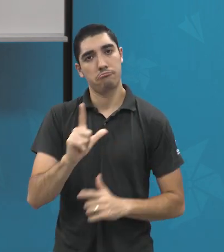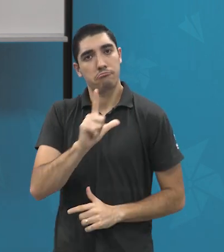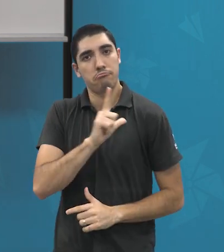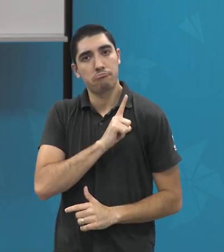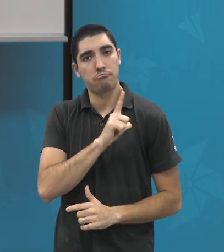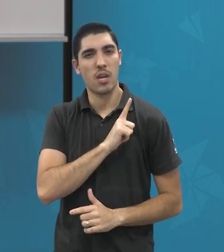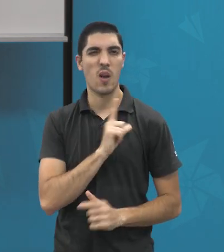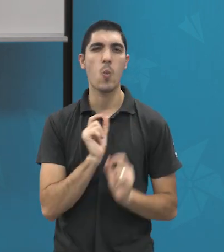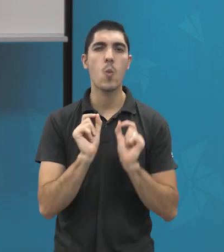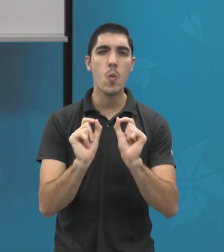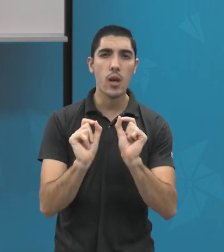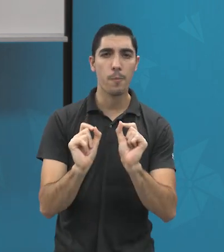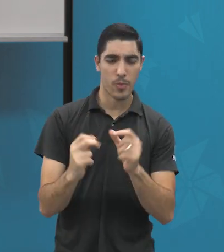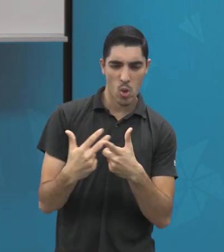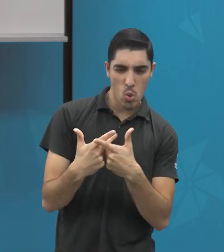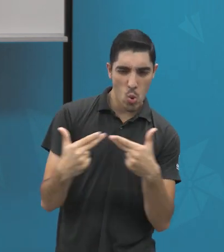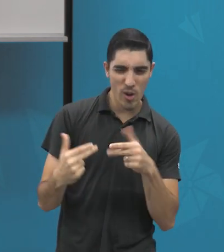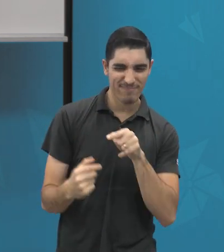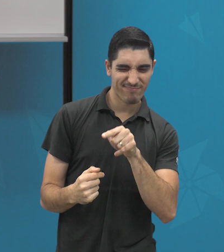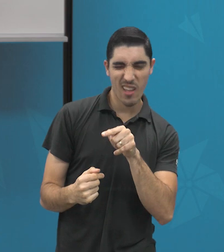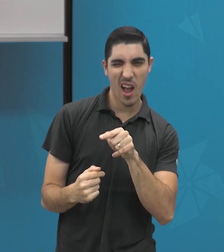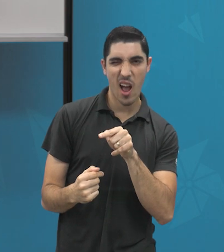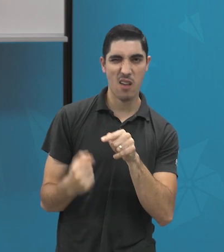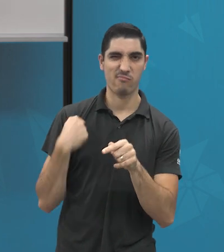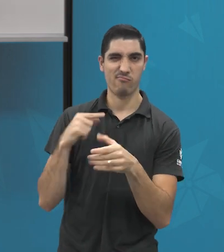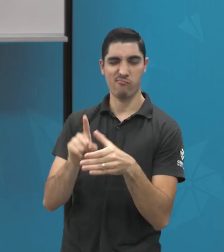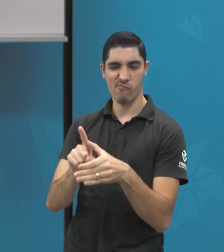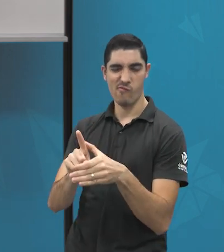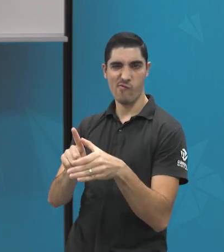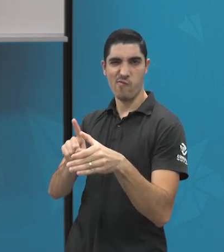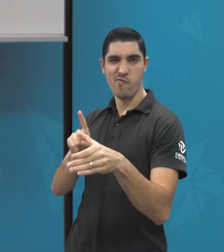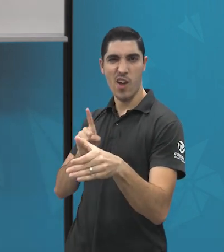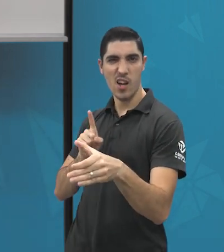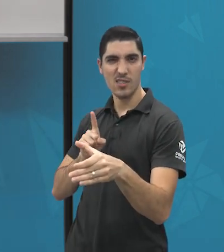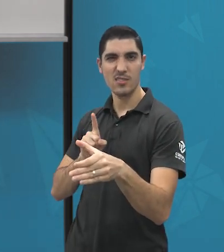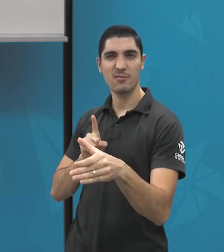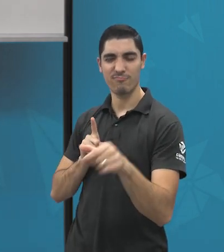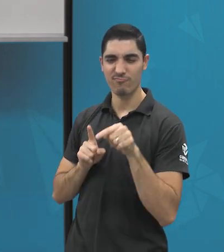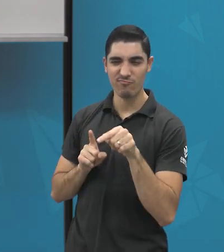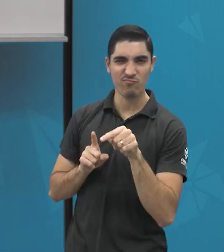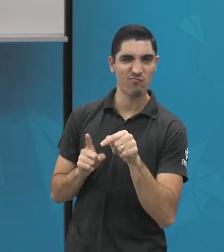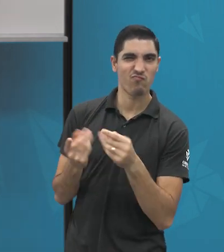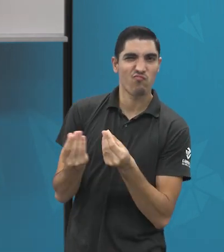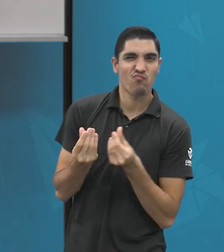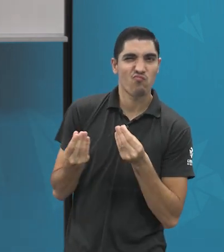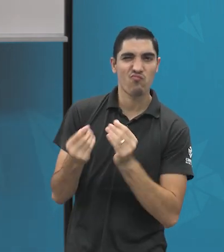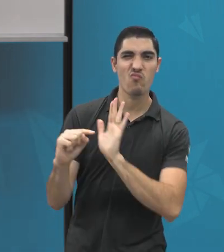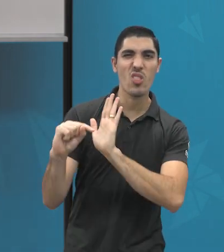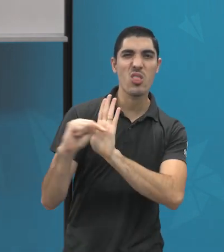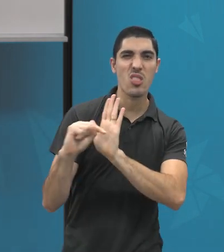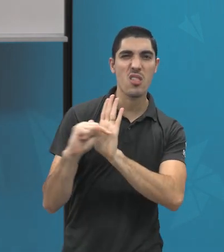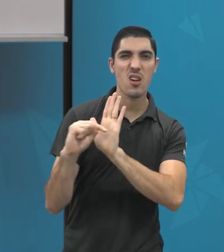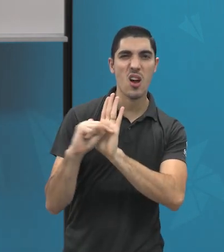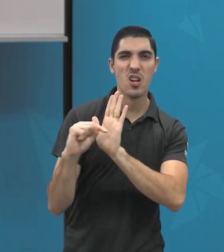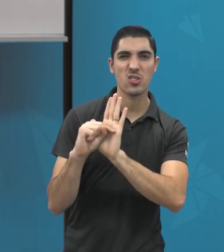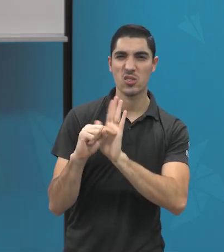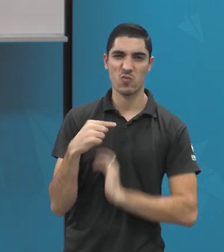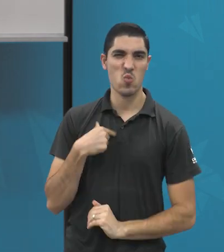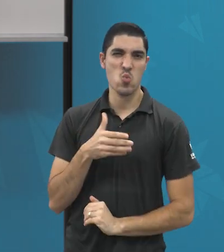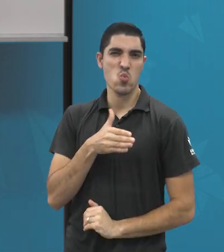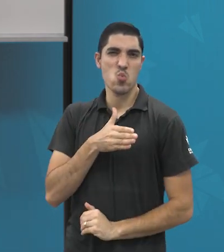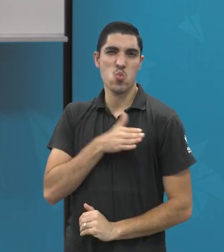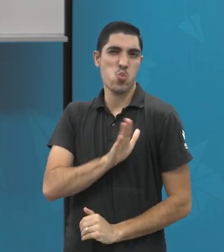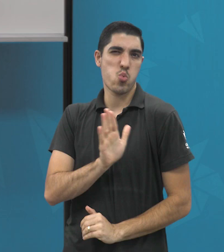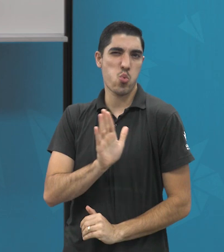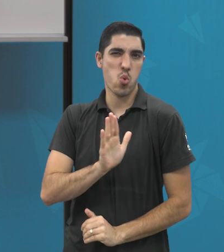manter longe, ou nos afastarmos daquilo que nos afeta de uma maneira desagradável, aquilo que causa um